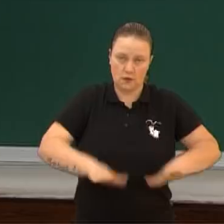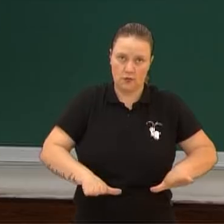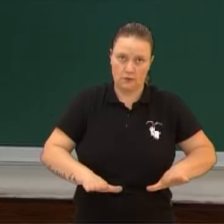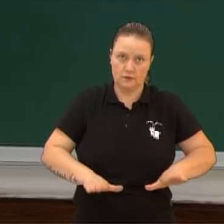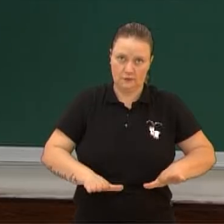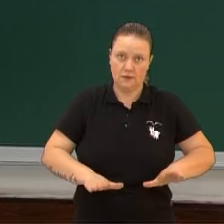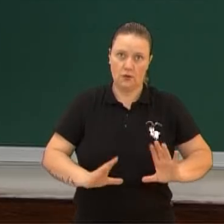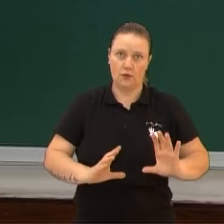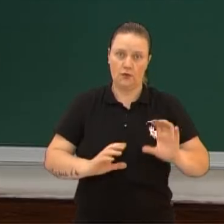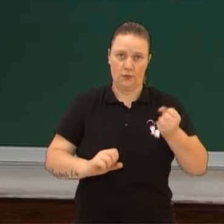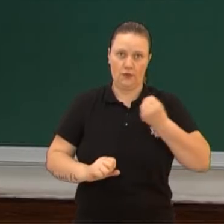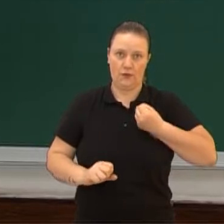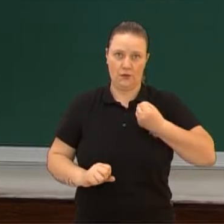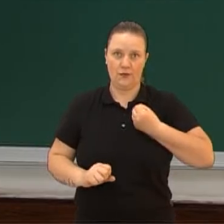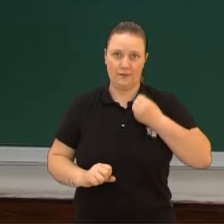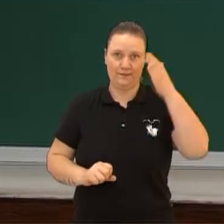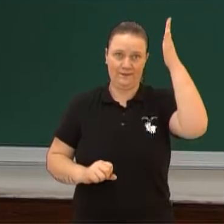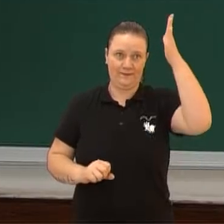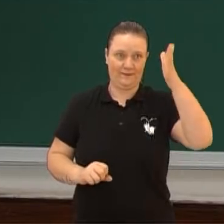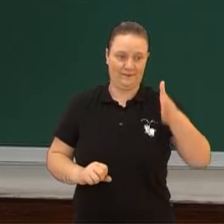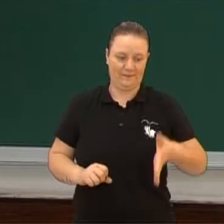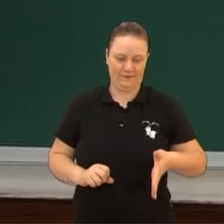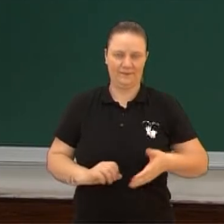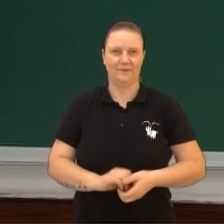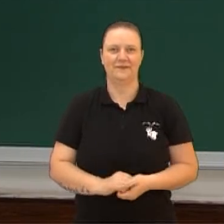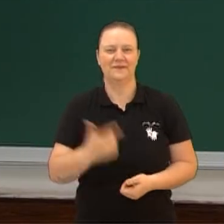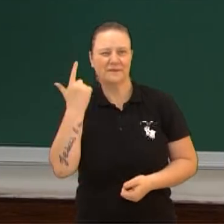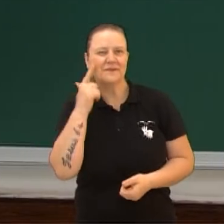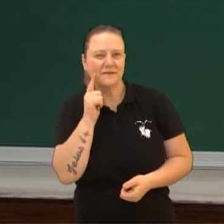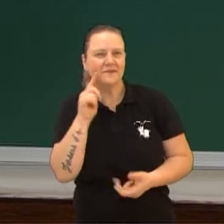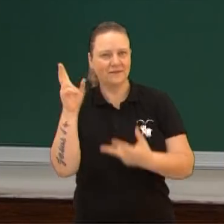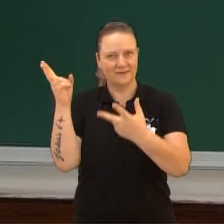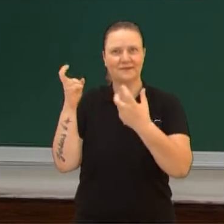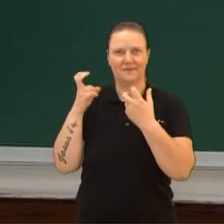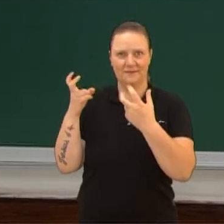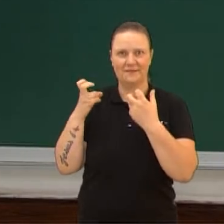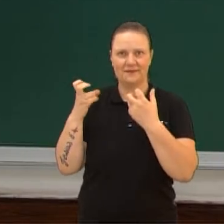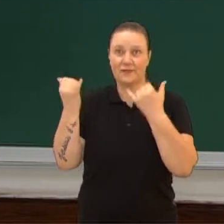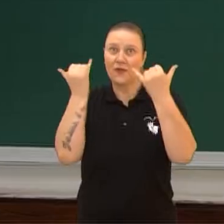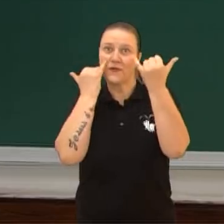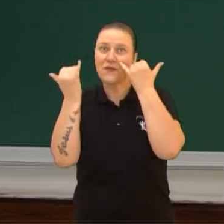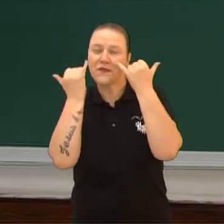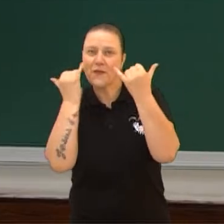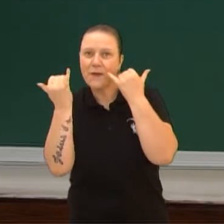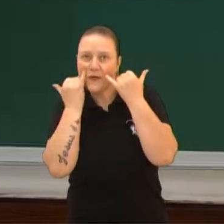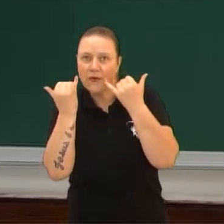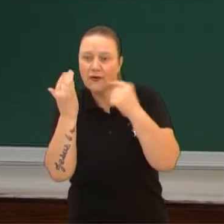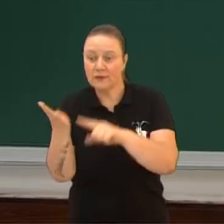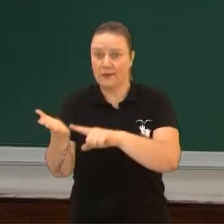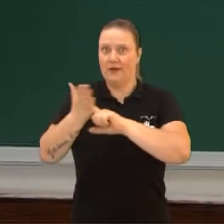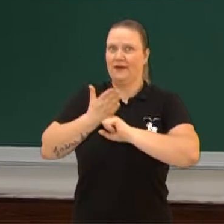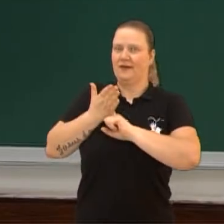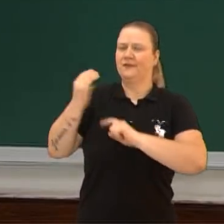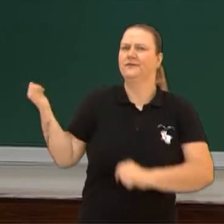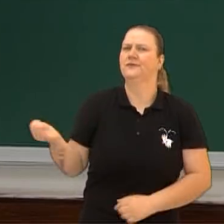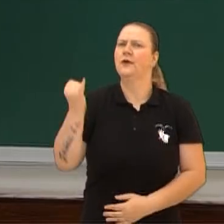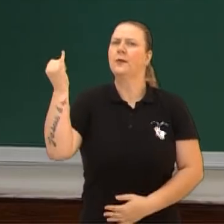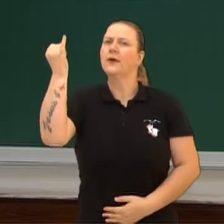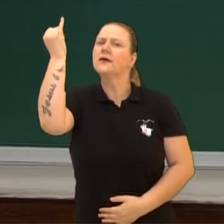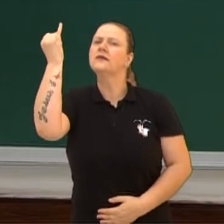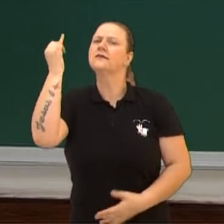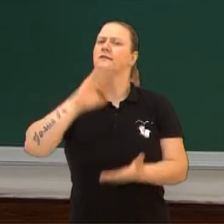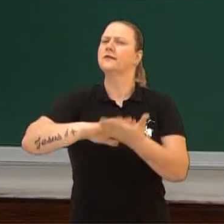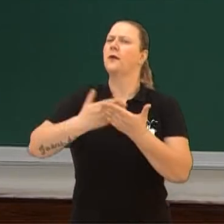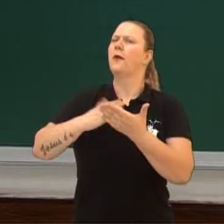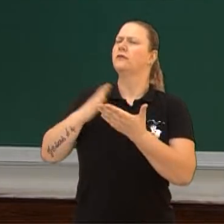no vertical, o número de nascimentos. Conseguiu verificar isso ali? Esses dados estão ali no gráfico. Isso é bem importante para interpretá-lo,